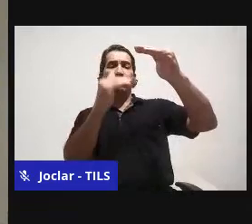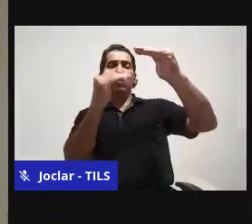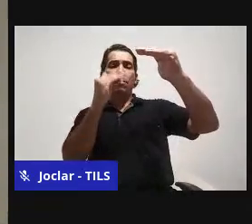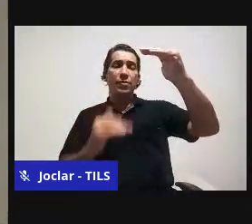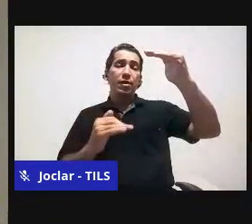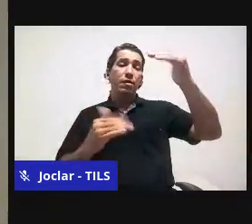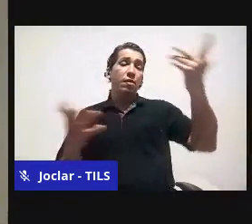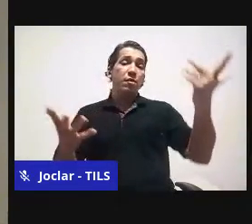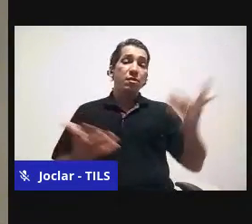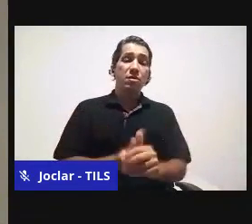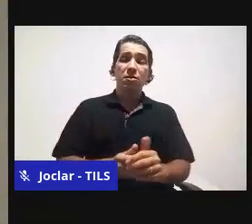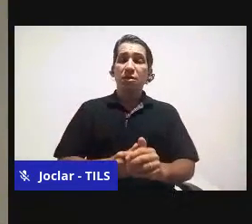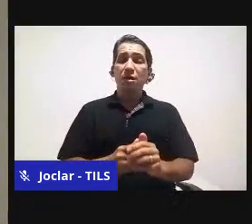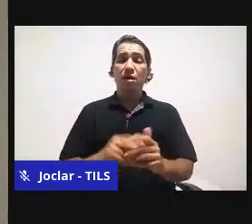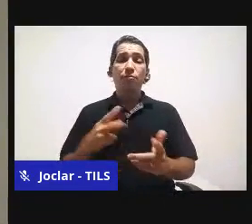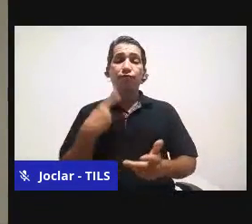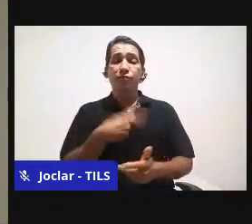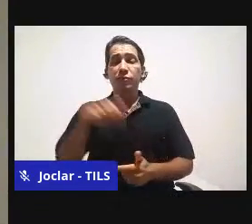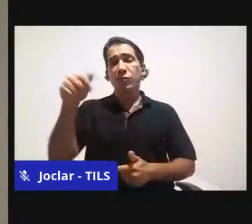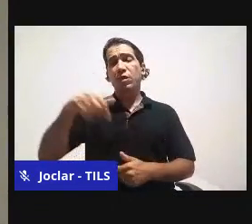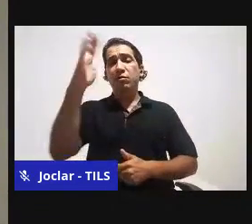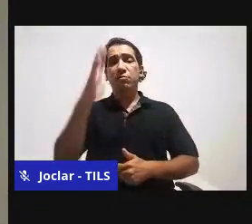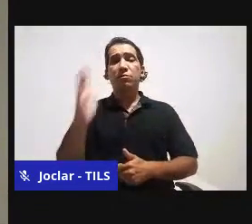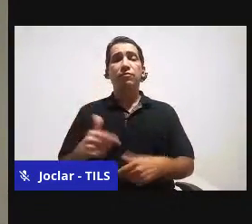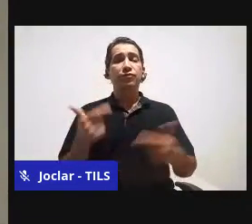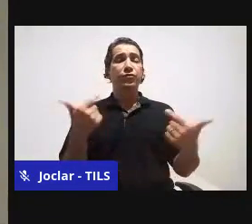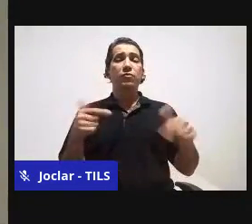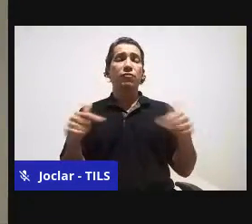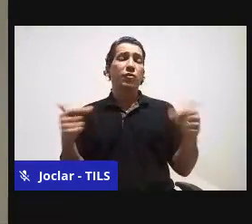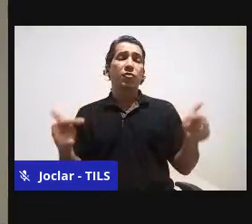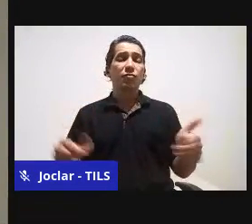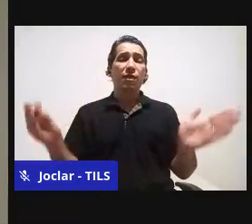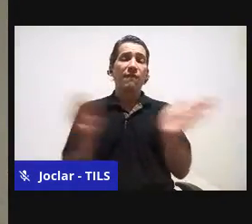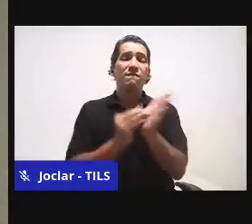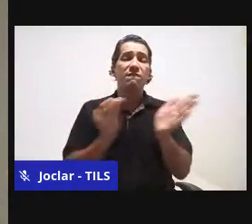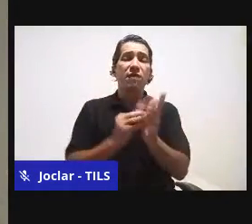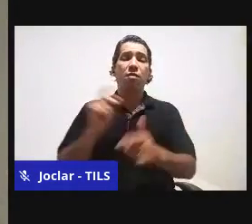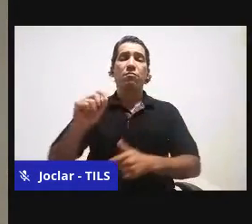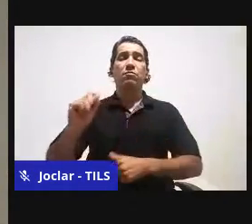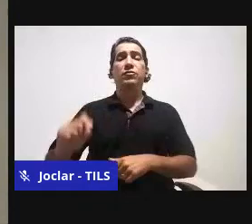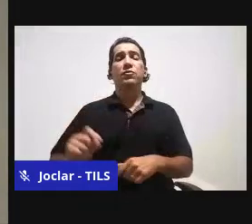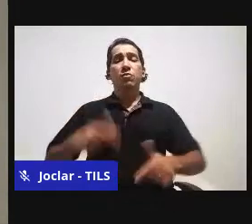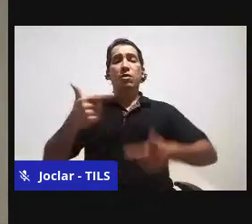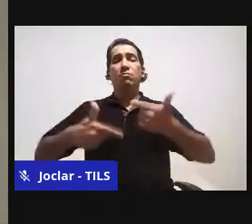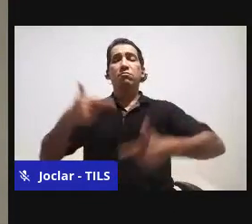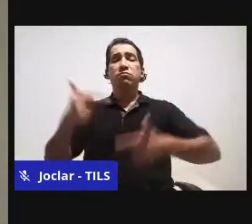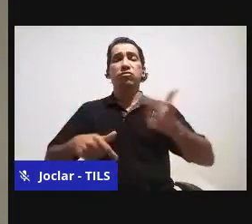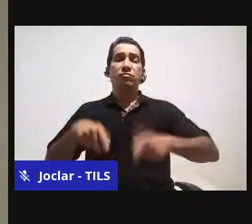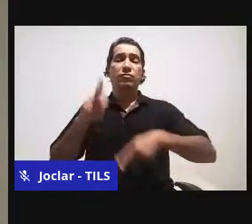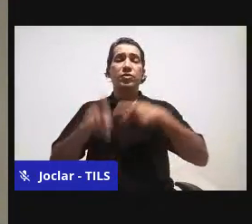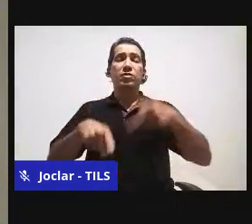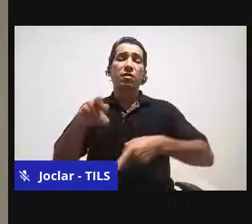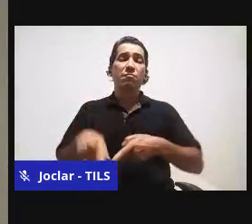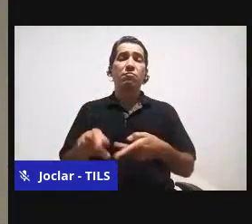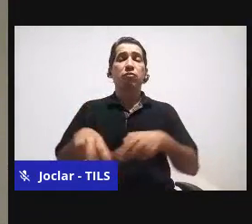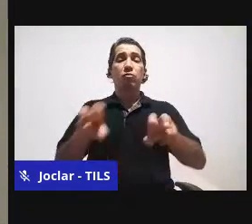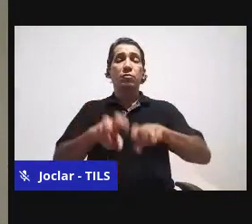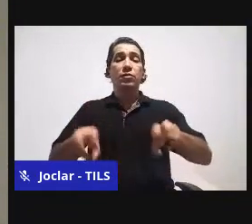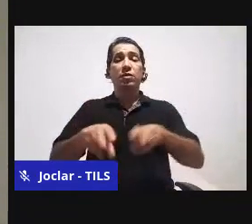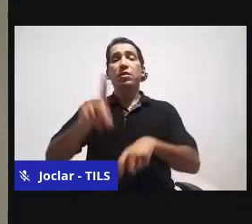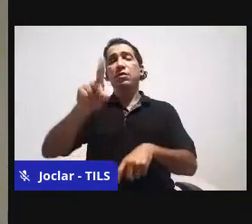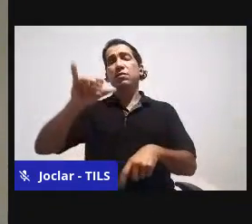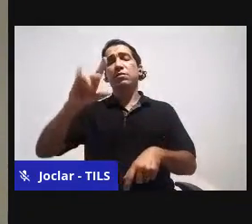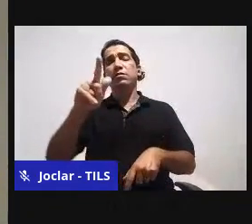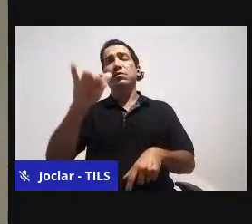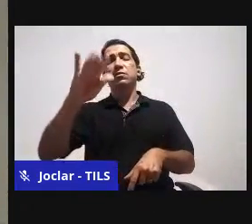no Brasil para implementar uma educação digital, para que tenhamos um ensino digital e uma